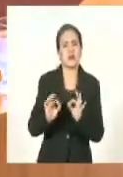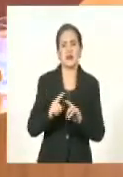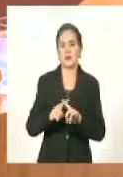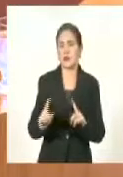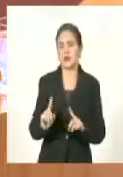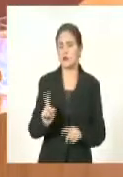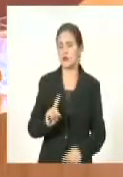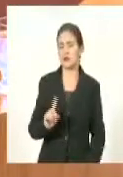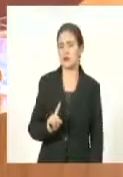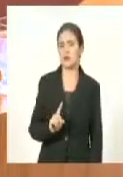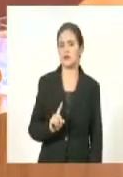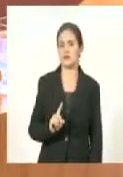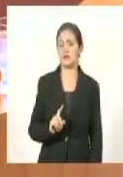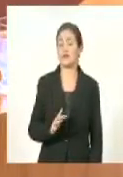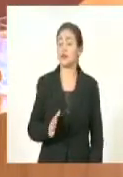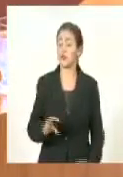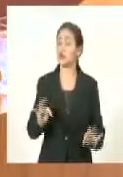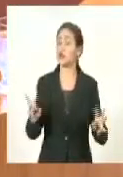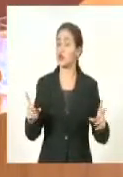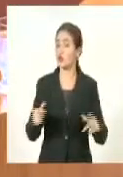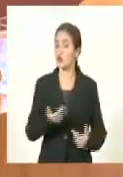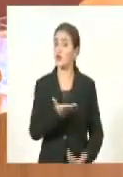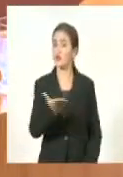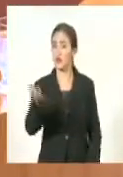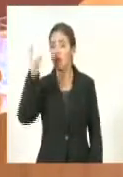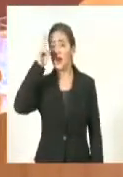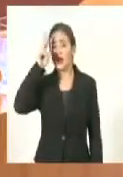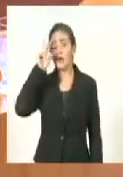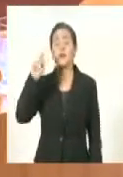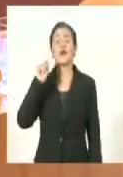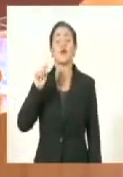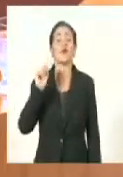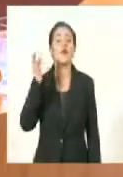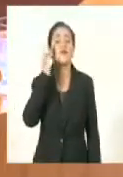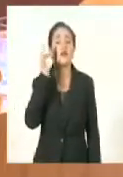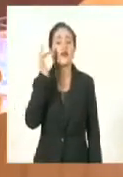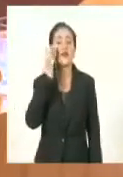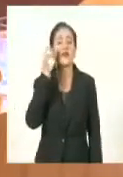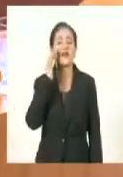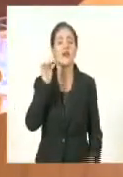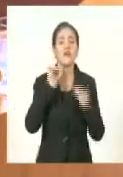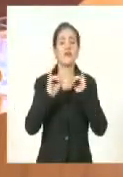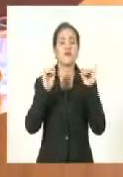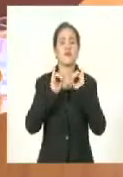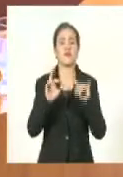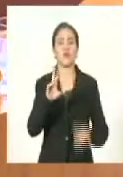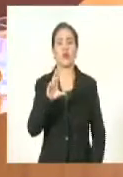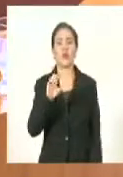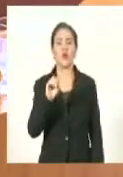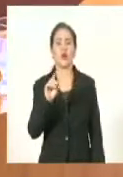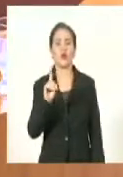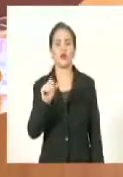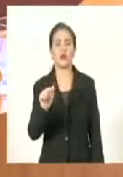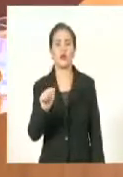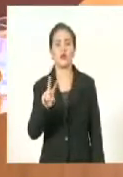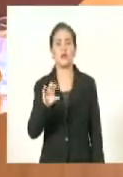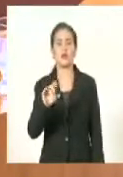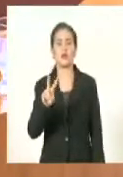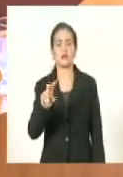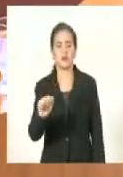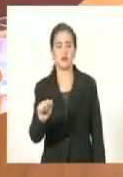lembro que o governador falou no Roda Viva. O governador falou o seguinte no Roda Viva. A partir do dia 1º de janeiro,